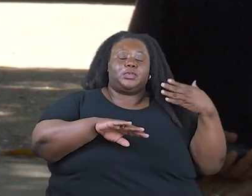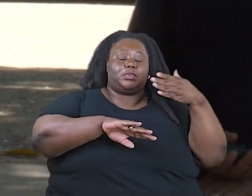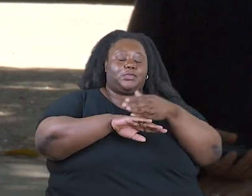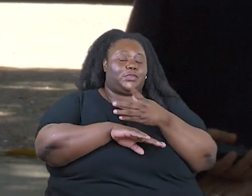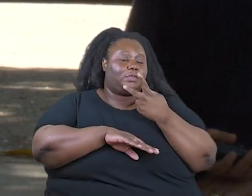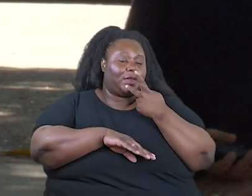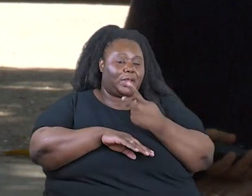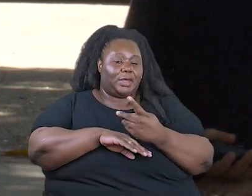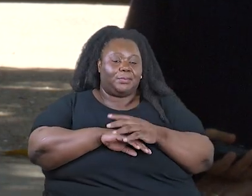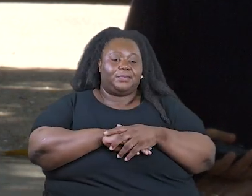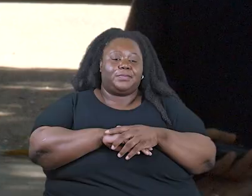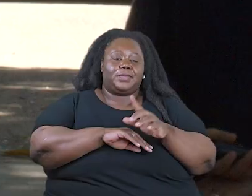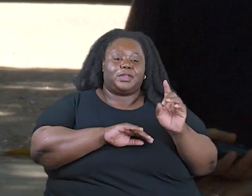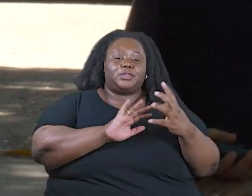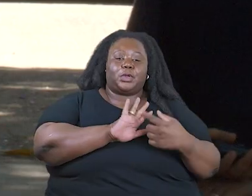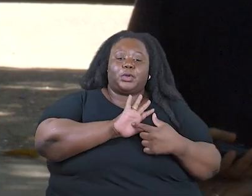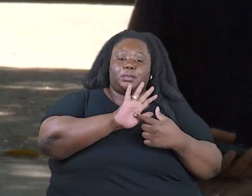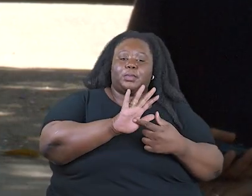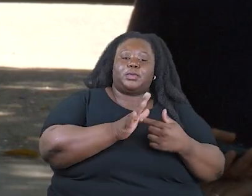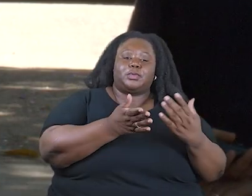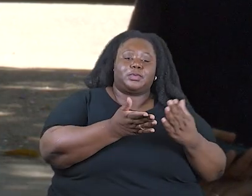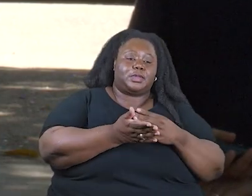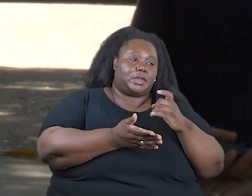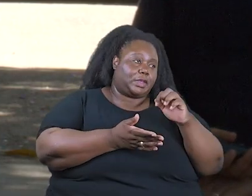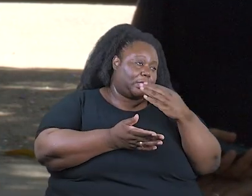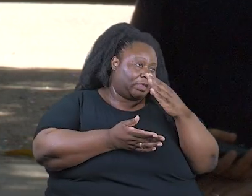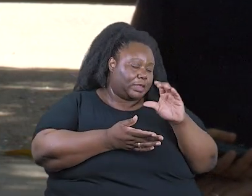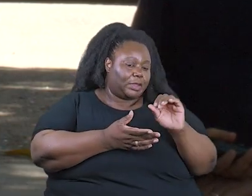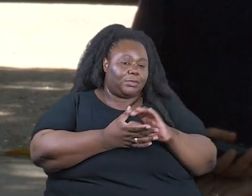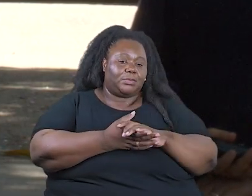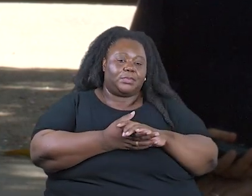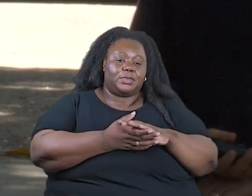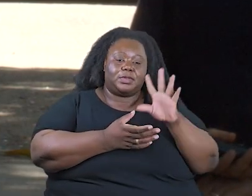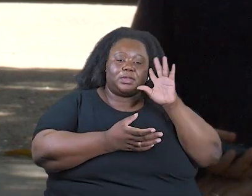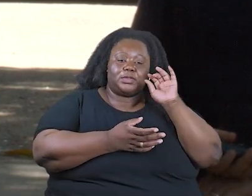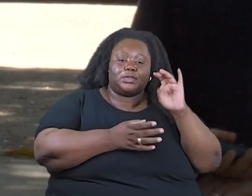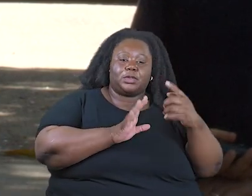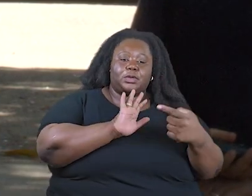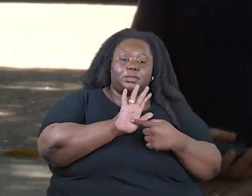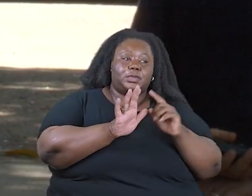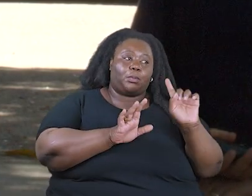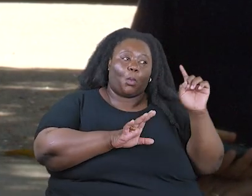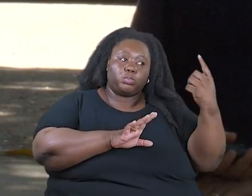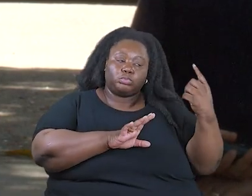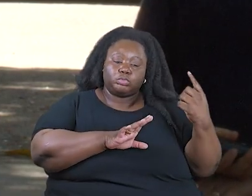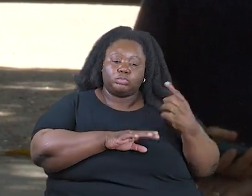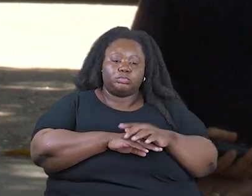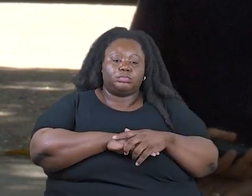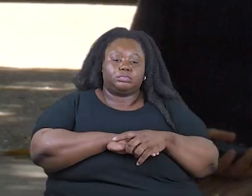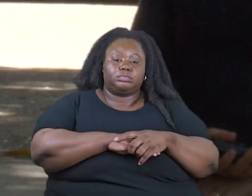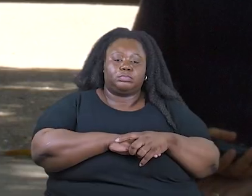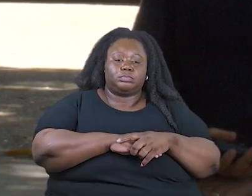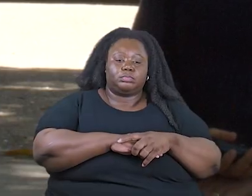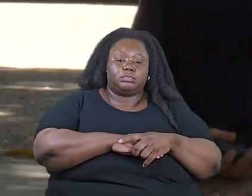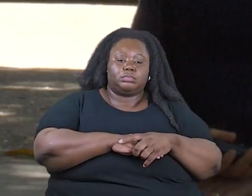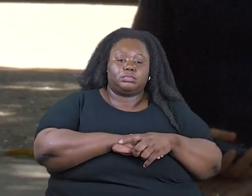fui falar, eu só mostrei livros em edição, e eles achavam que eu só ia mostrar livro único.